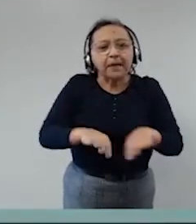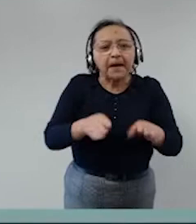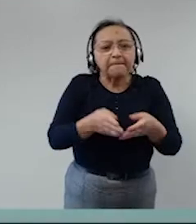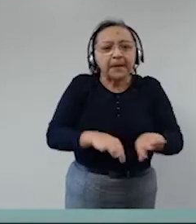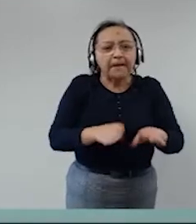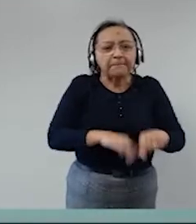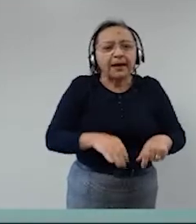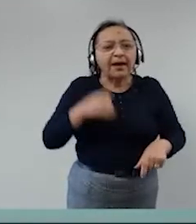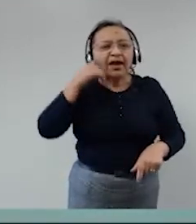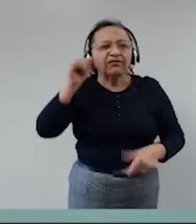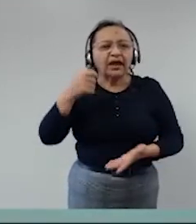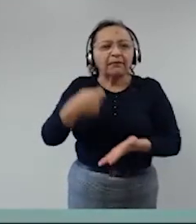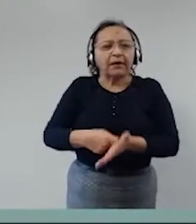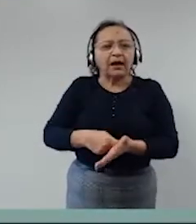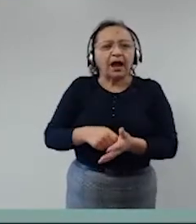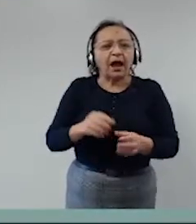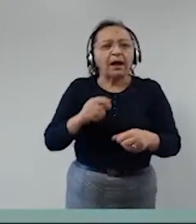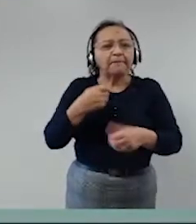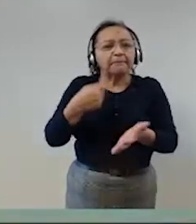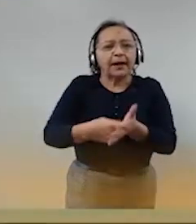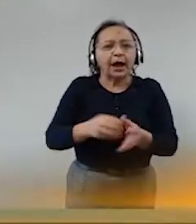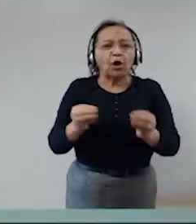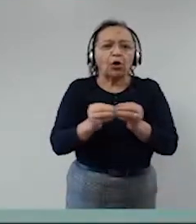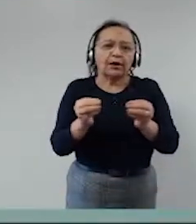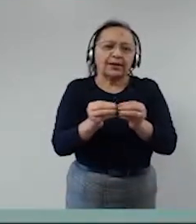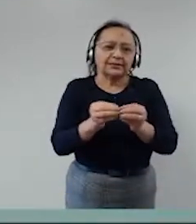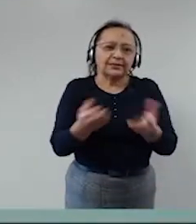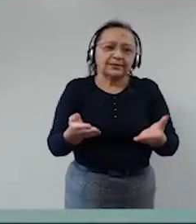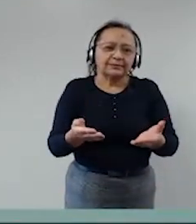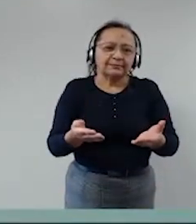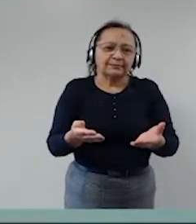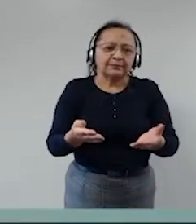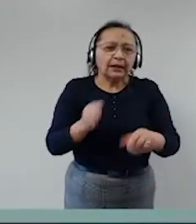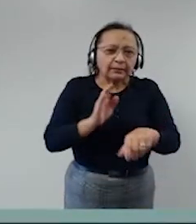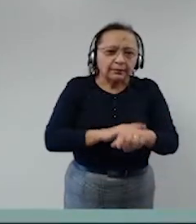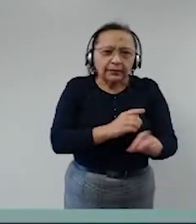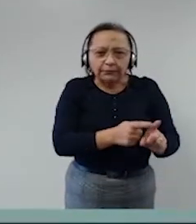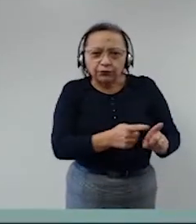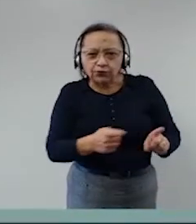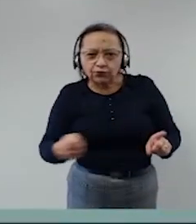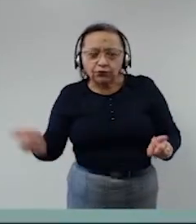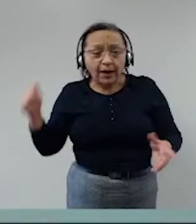para impedir o pagamento das horas extras num período de até 18 meses.